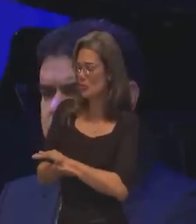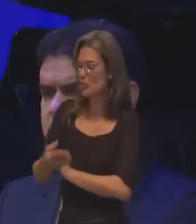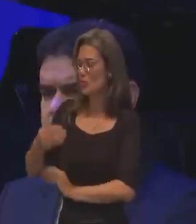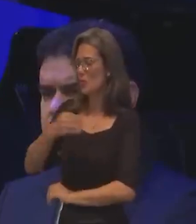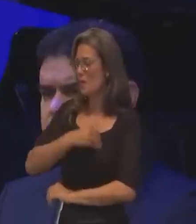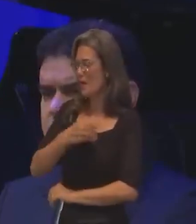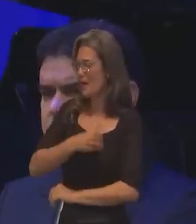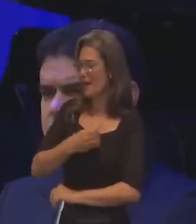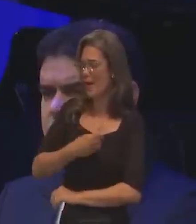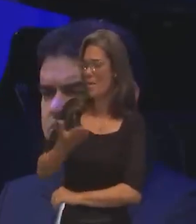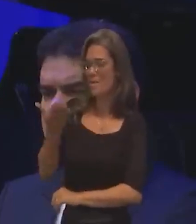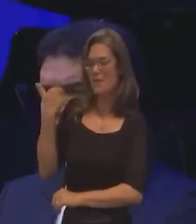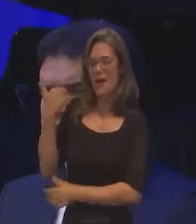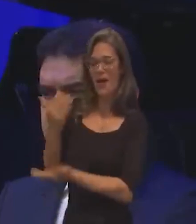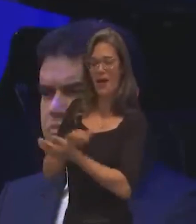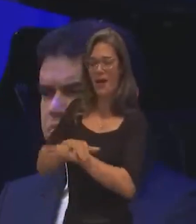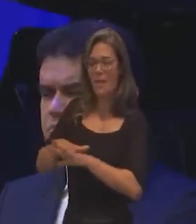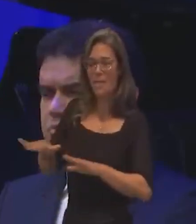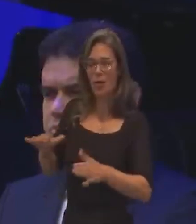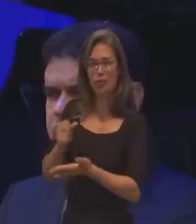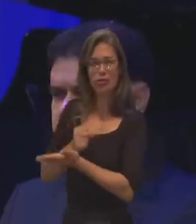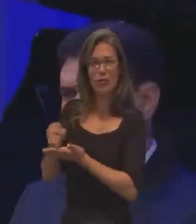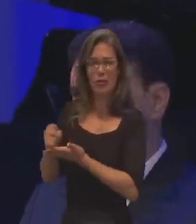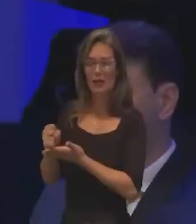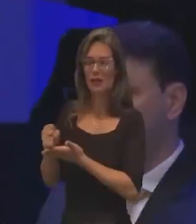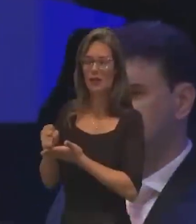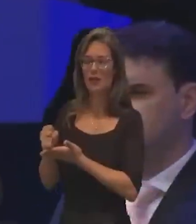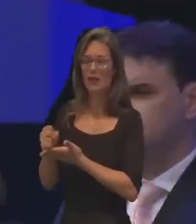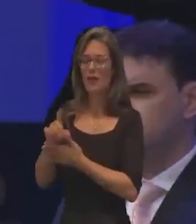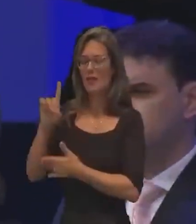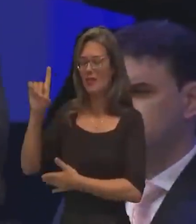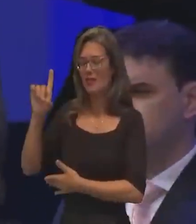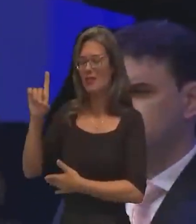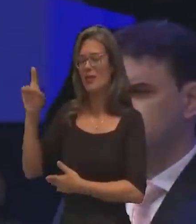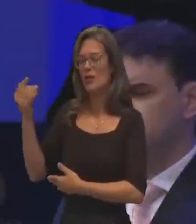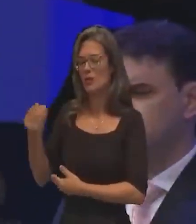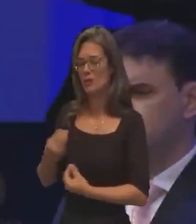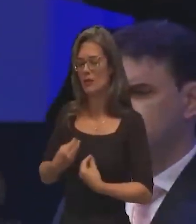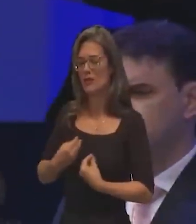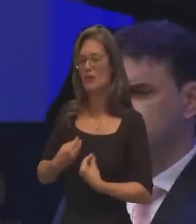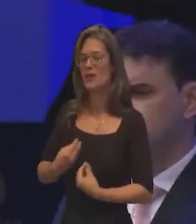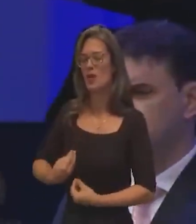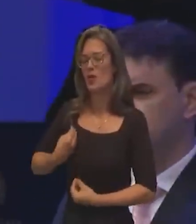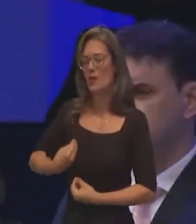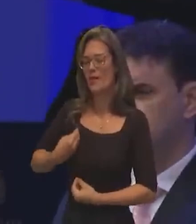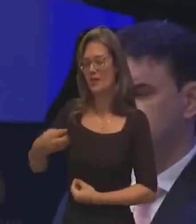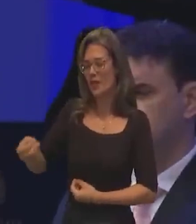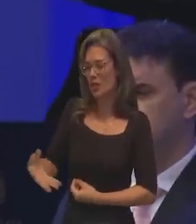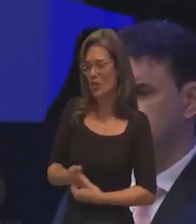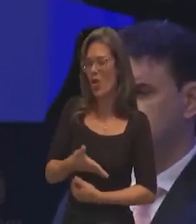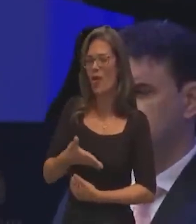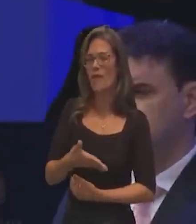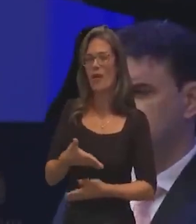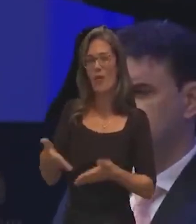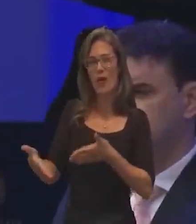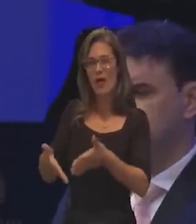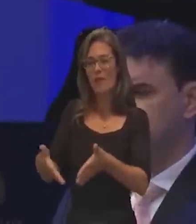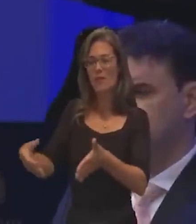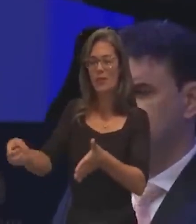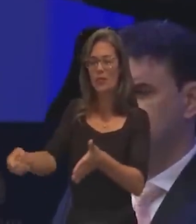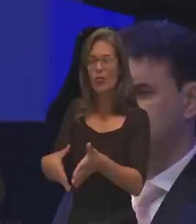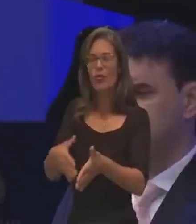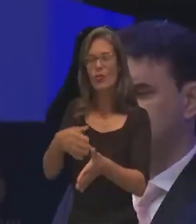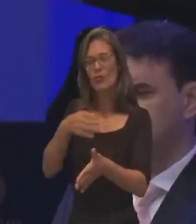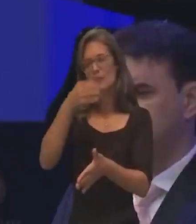pecaminosos ficaram para trás. E Deus já fez e preparou um novo caminho, coisas novas.